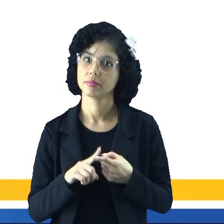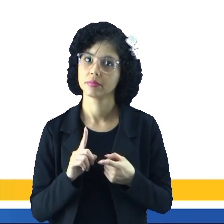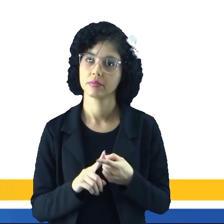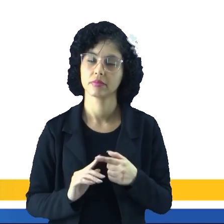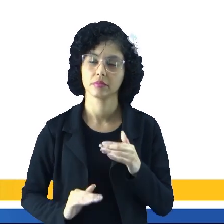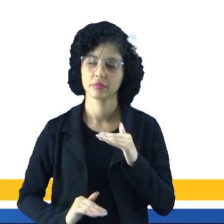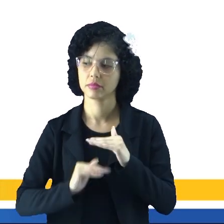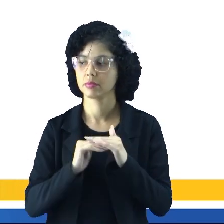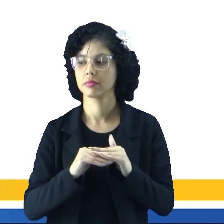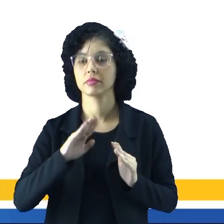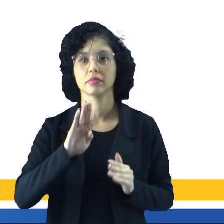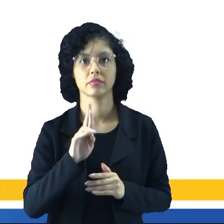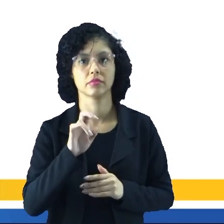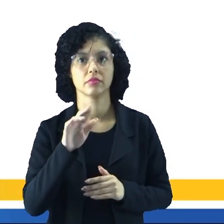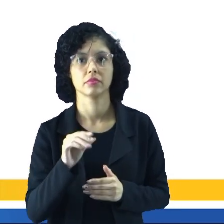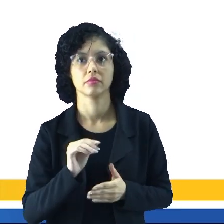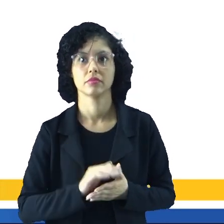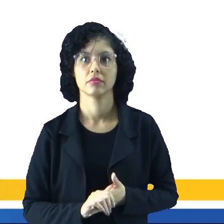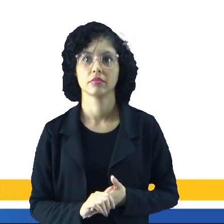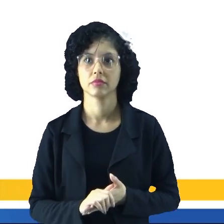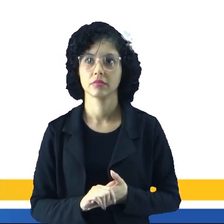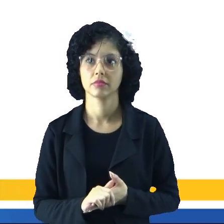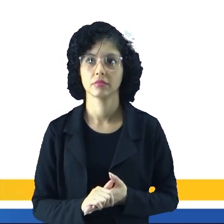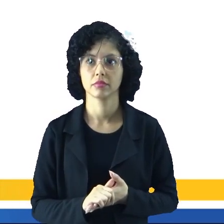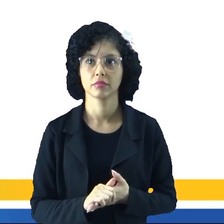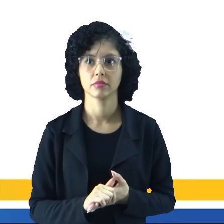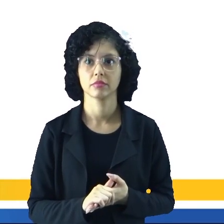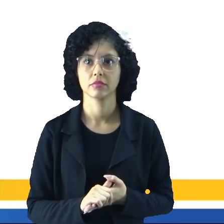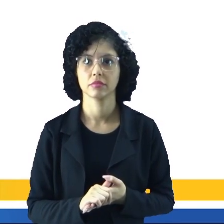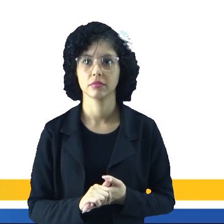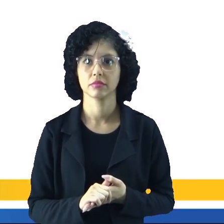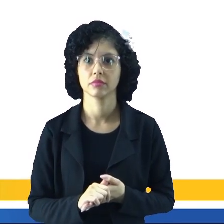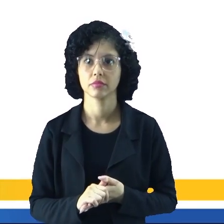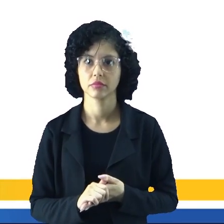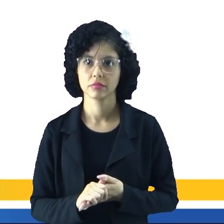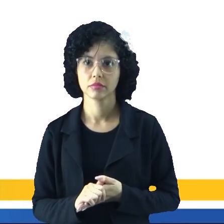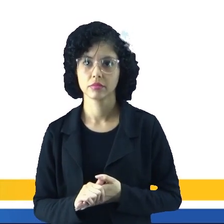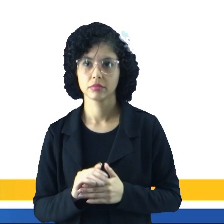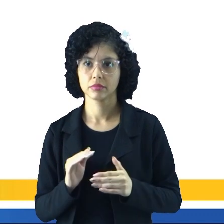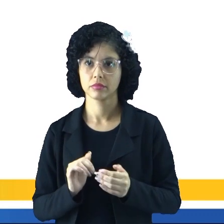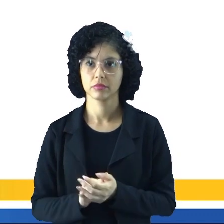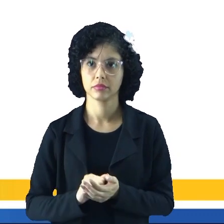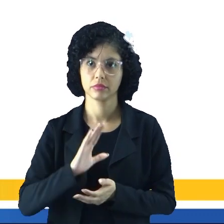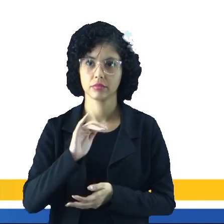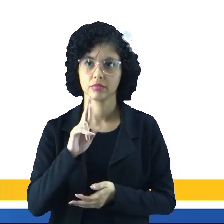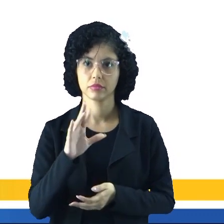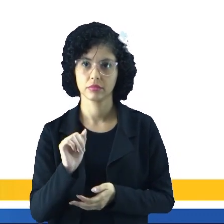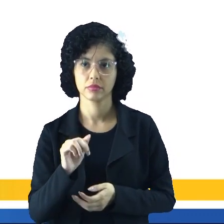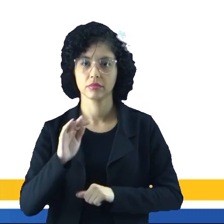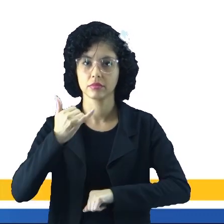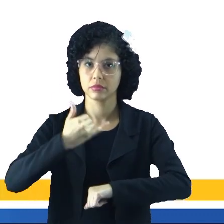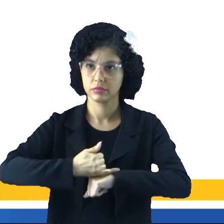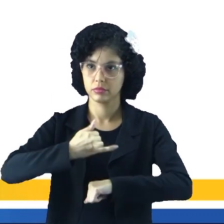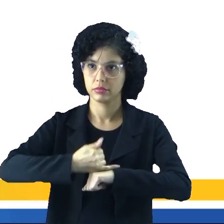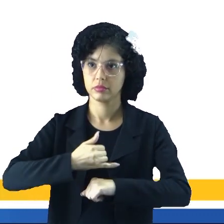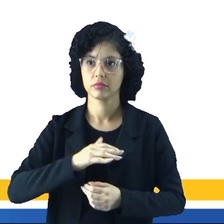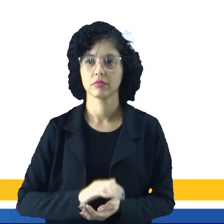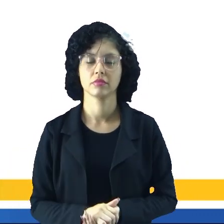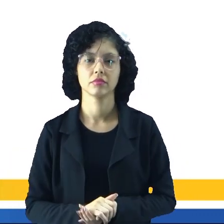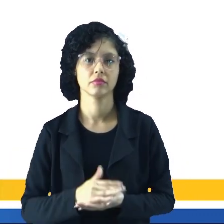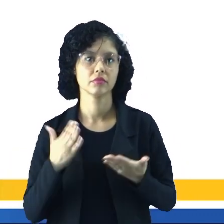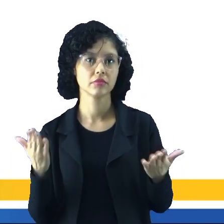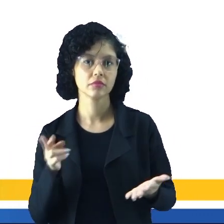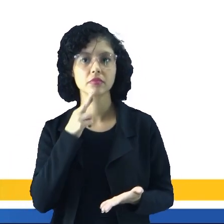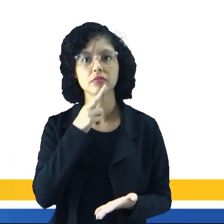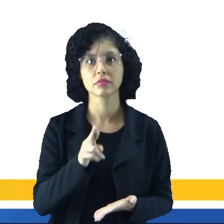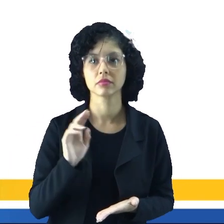da blindagem eletrostática. Lá a alternativa letra C dizia o seguinte para a gente, blindagem pela carcaça metálica.